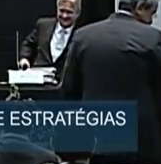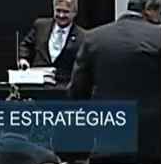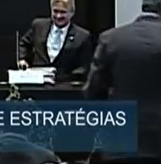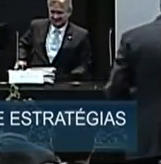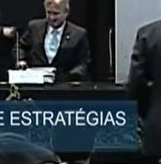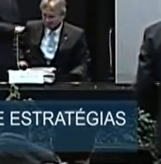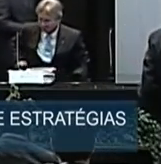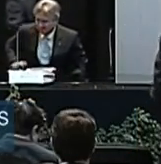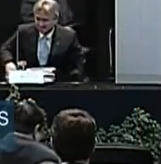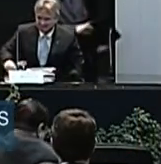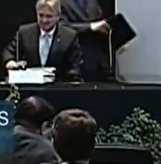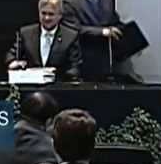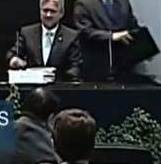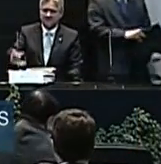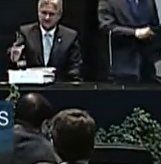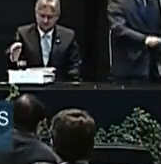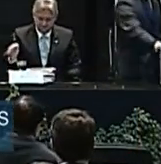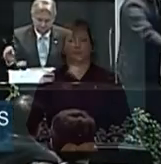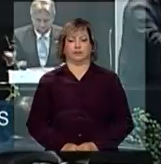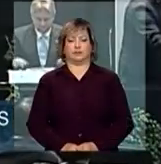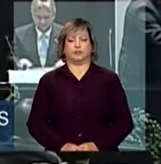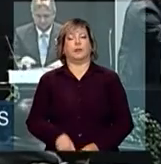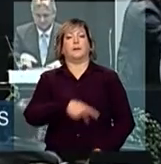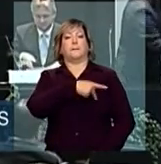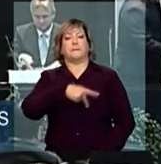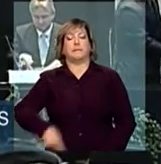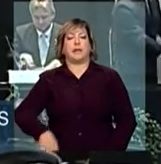do banco e do agronegócio.